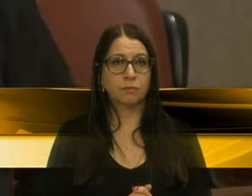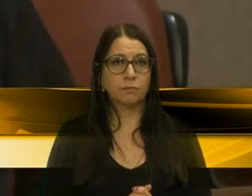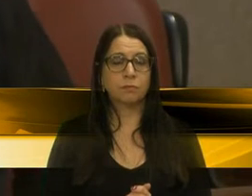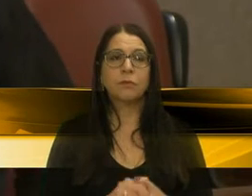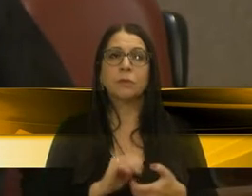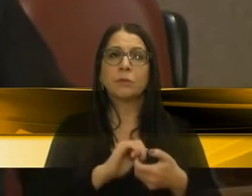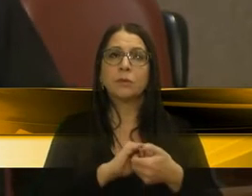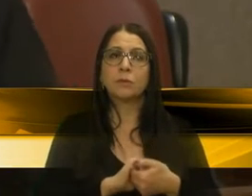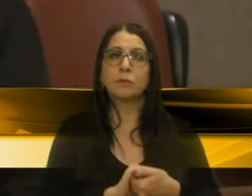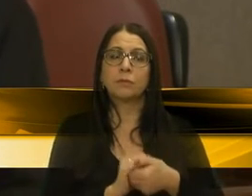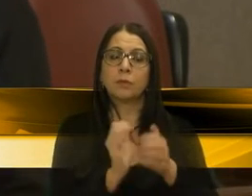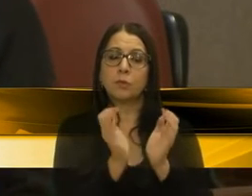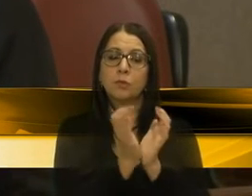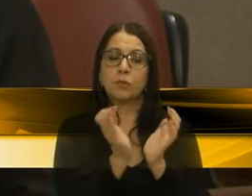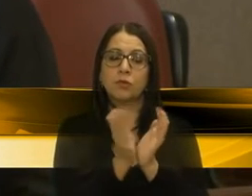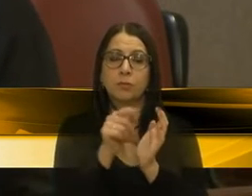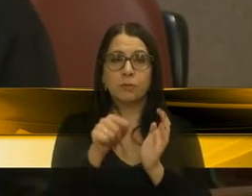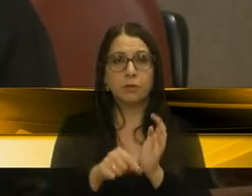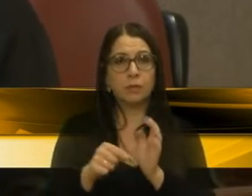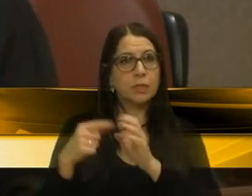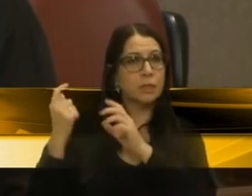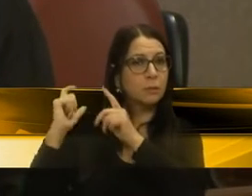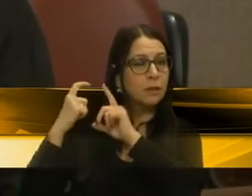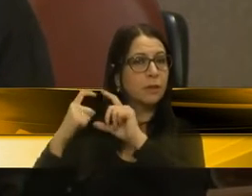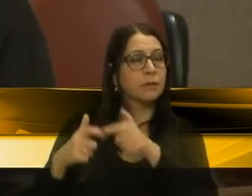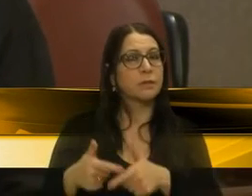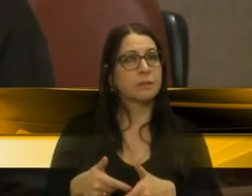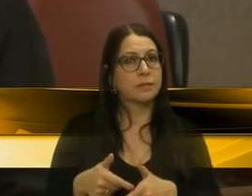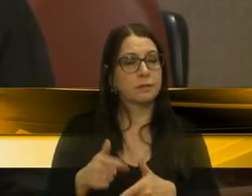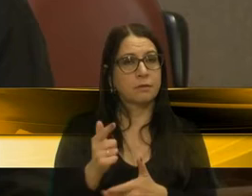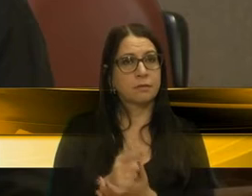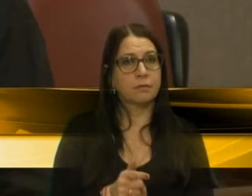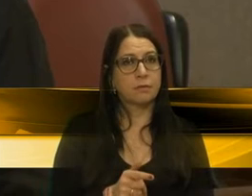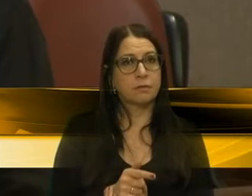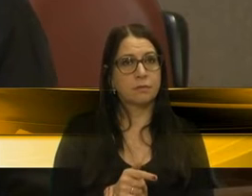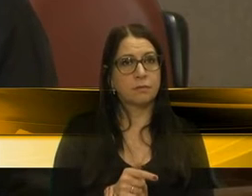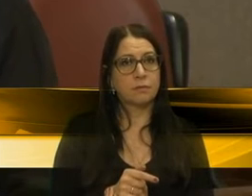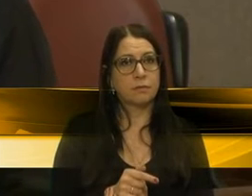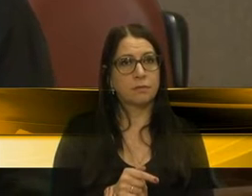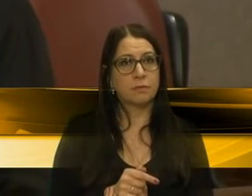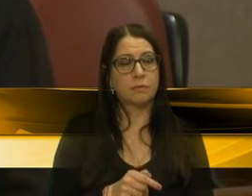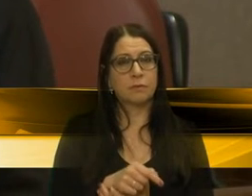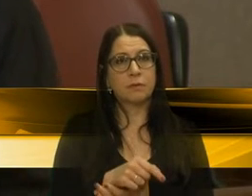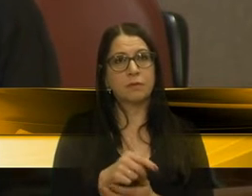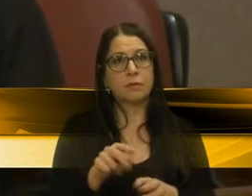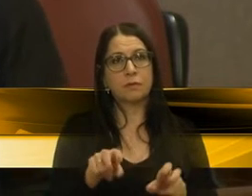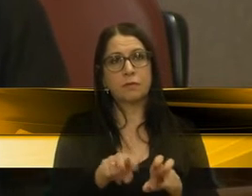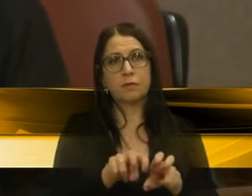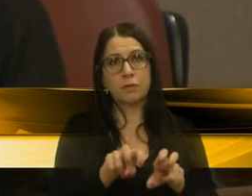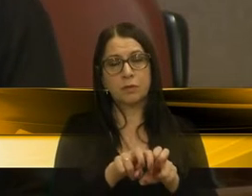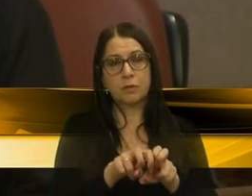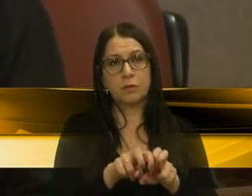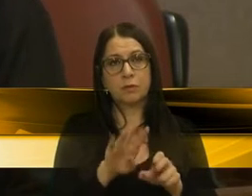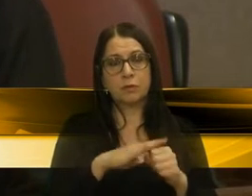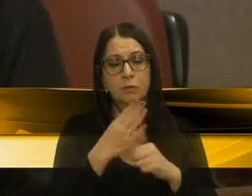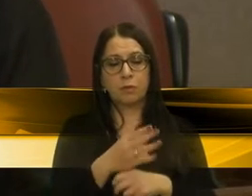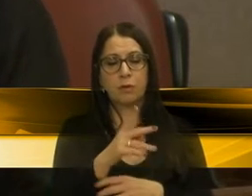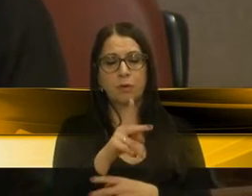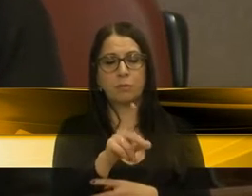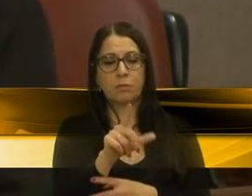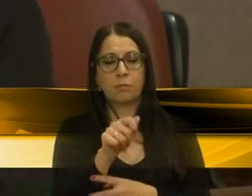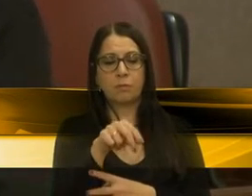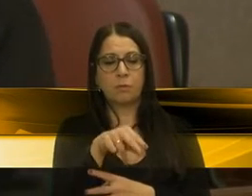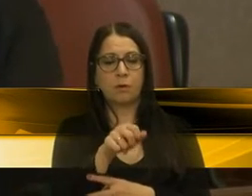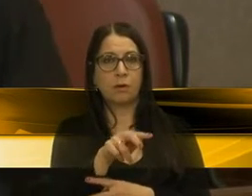um time que é uma tradição já em Caxias do Sul, que é o Ser Suruba Futsal, ali do bairro Planalto,